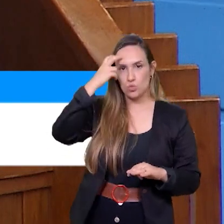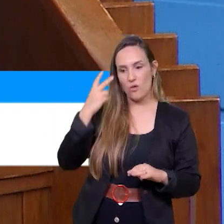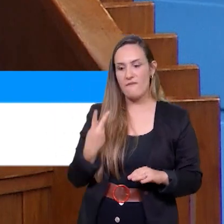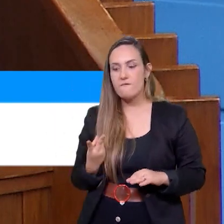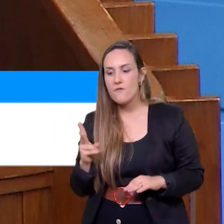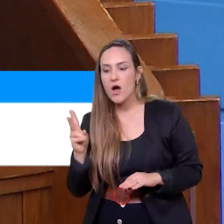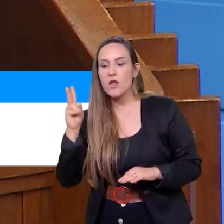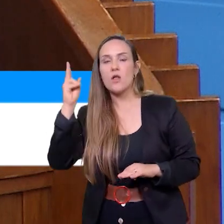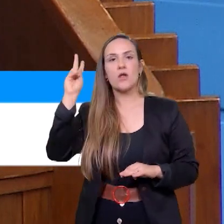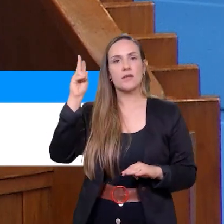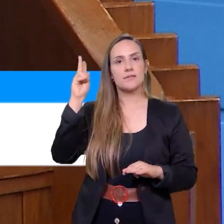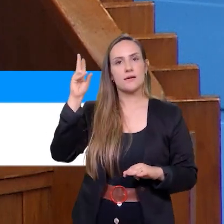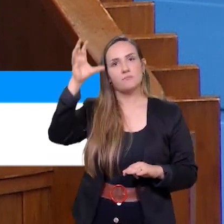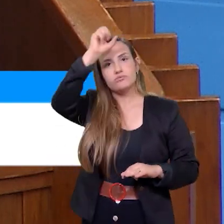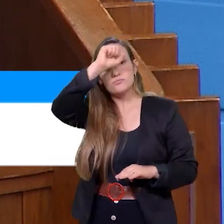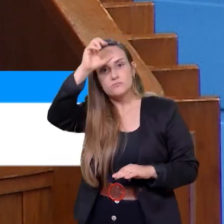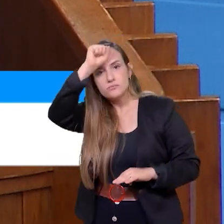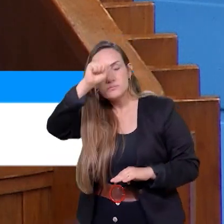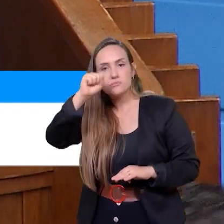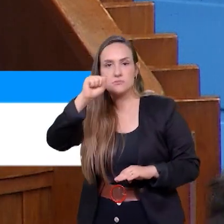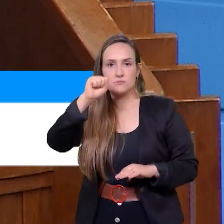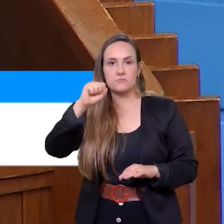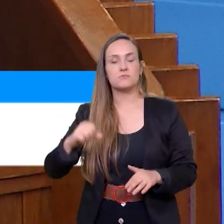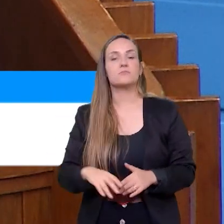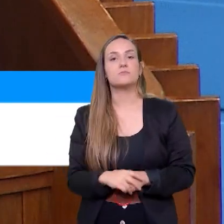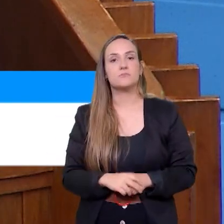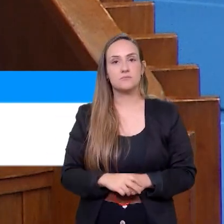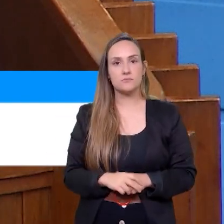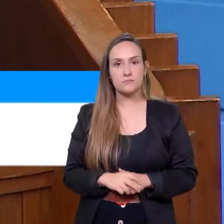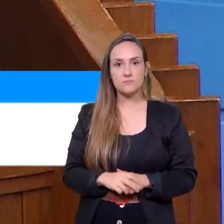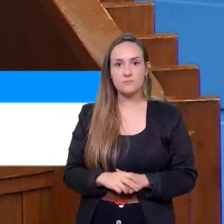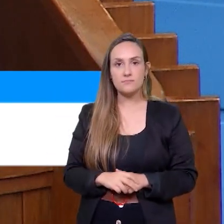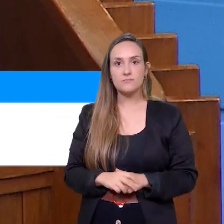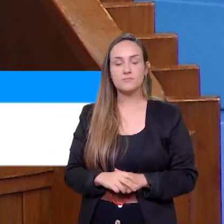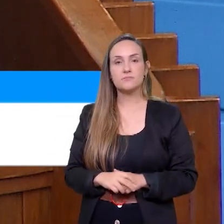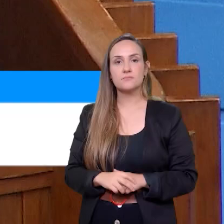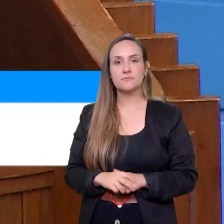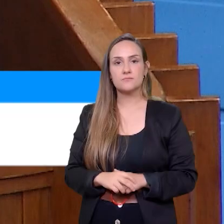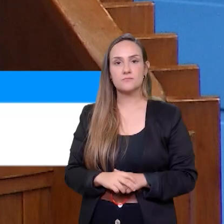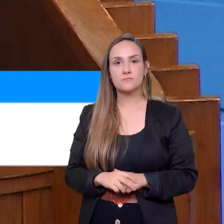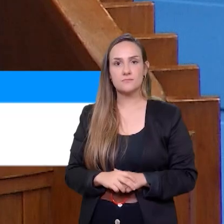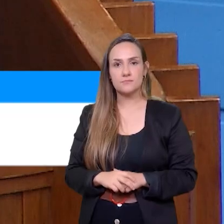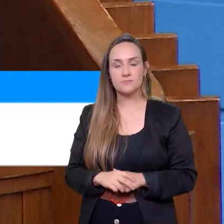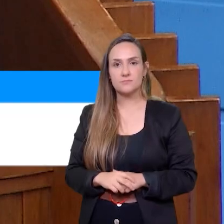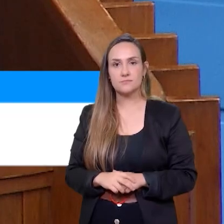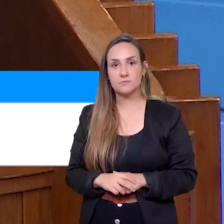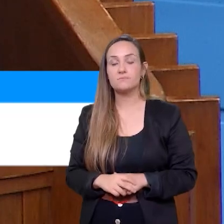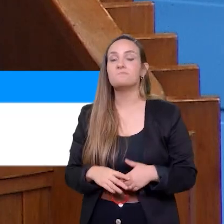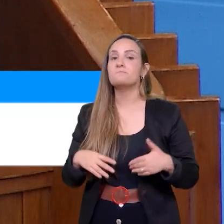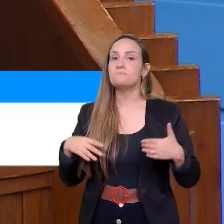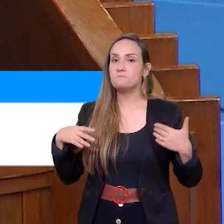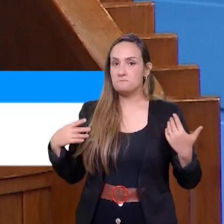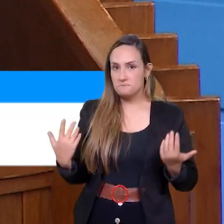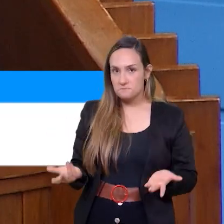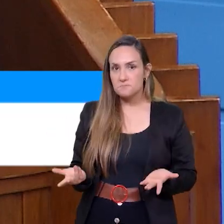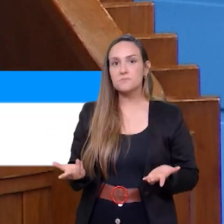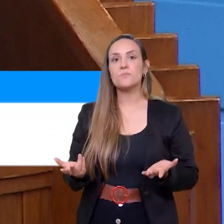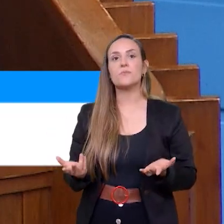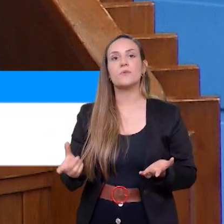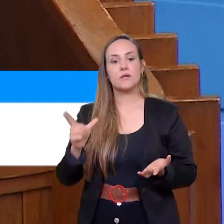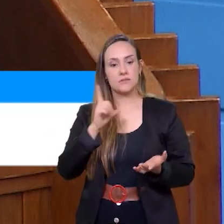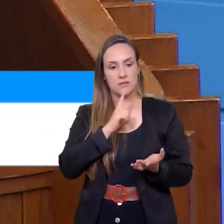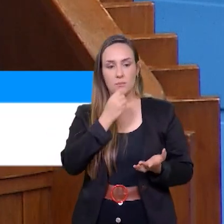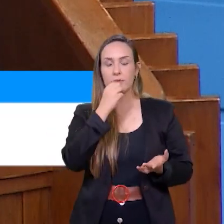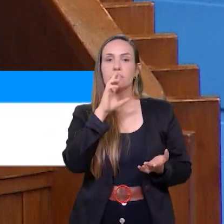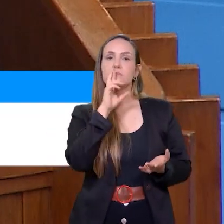ignorância, que exclui a intolerância. O projeto que respeita a ciência, que valoriza a cultura, que